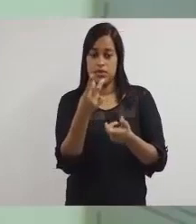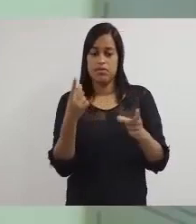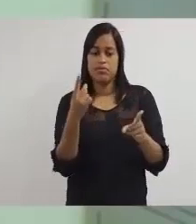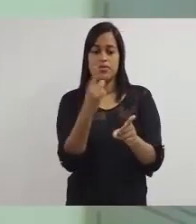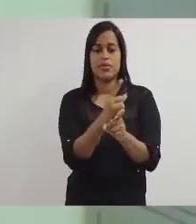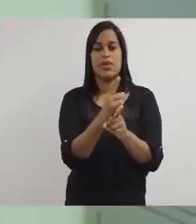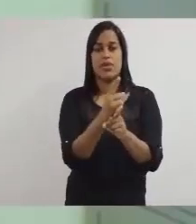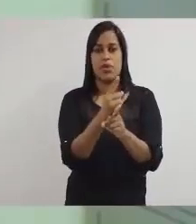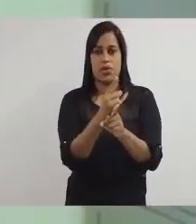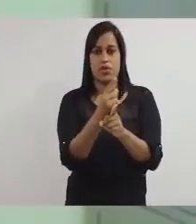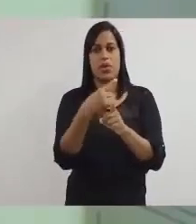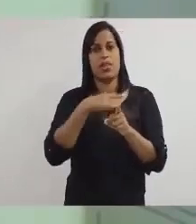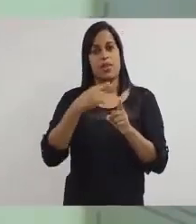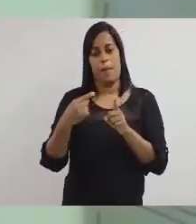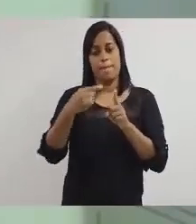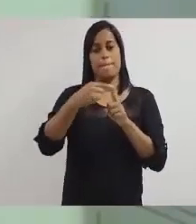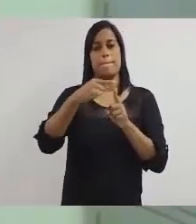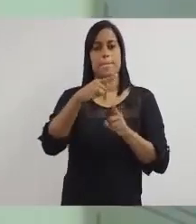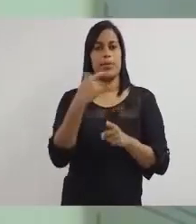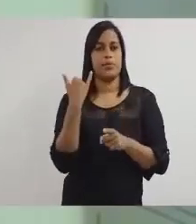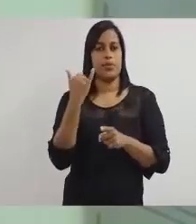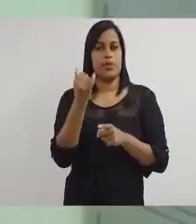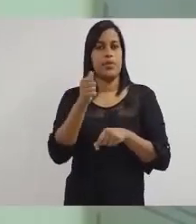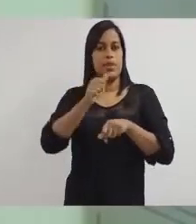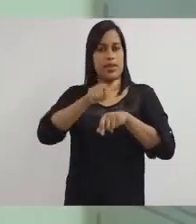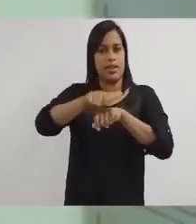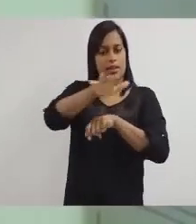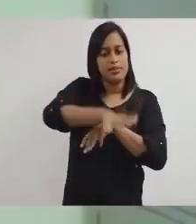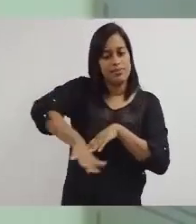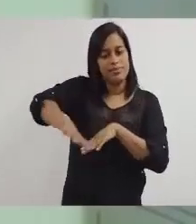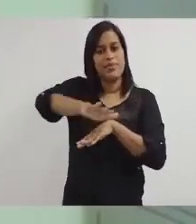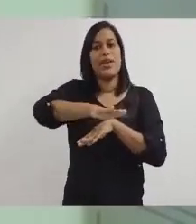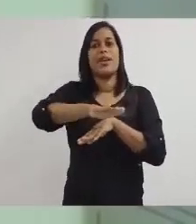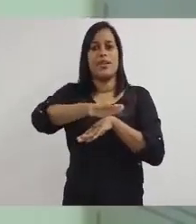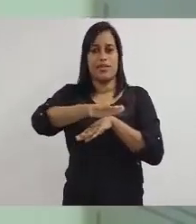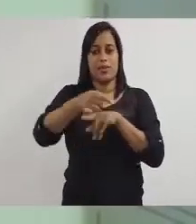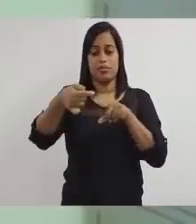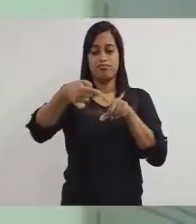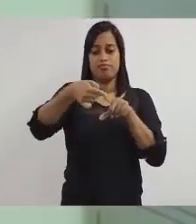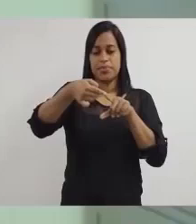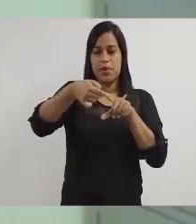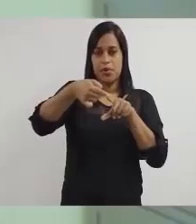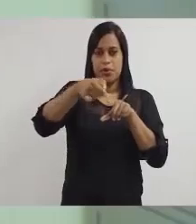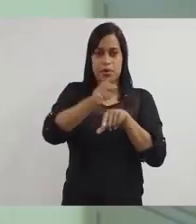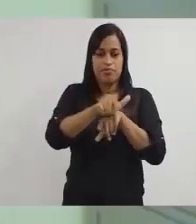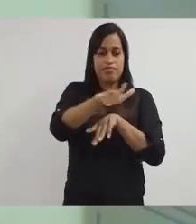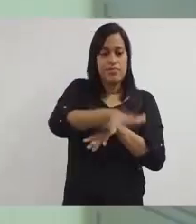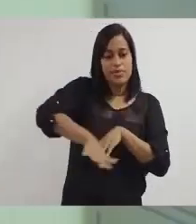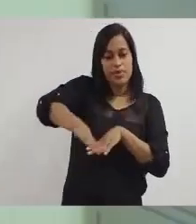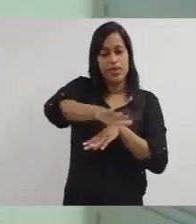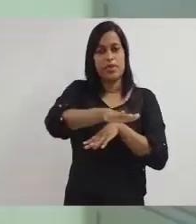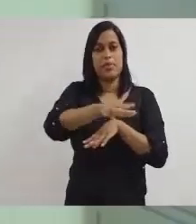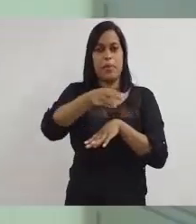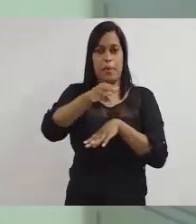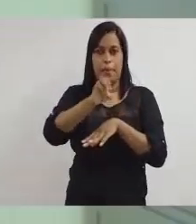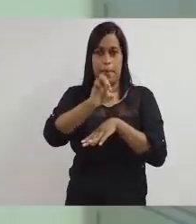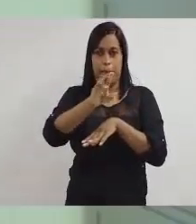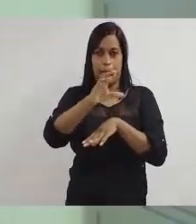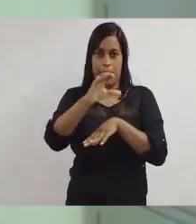tenho o ponto de equilíbrio de mercado. E nesse ponto de equilíbrio de mercado,